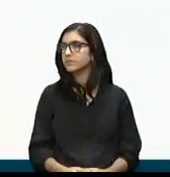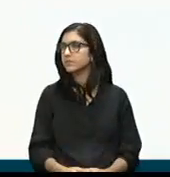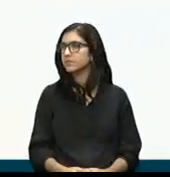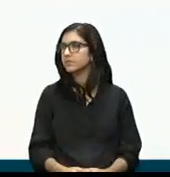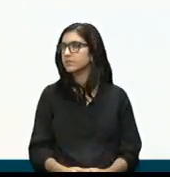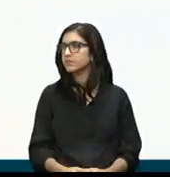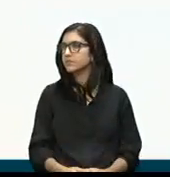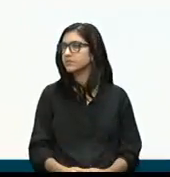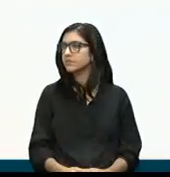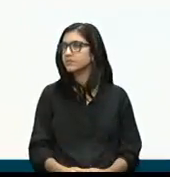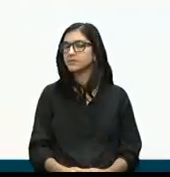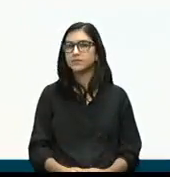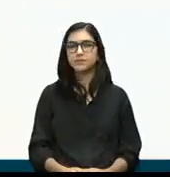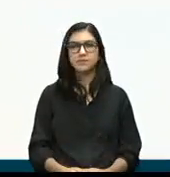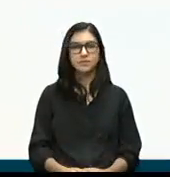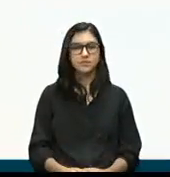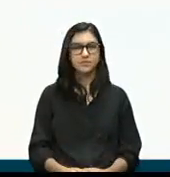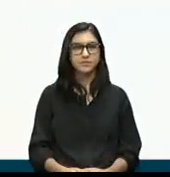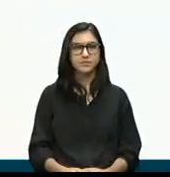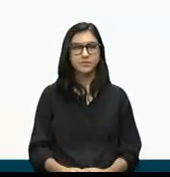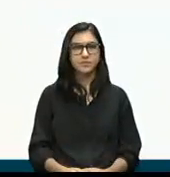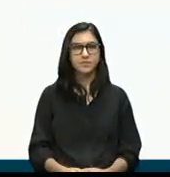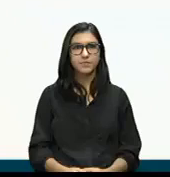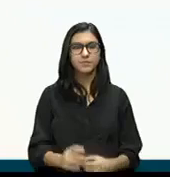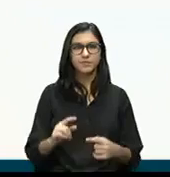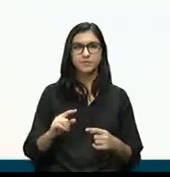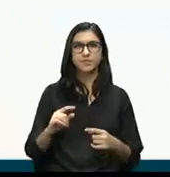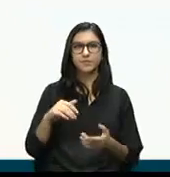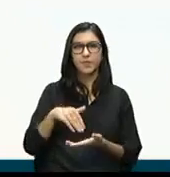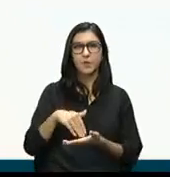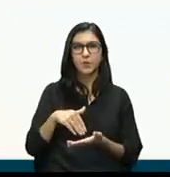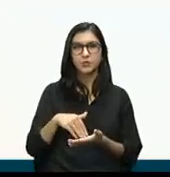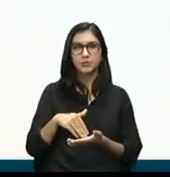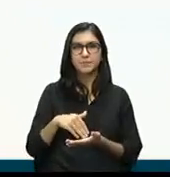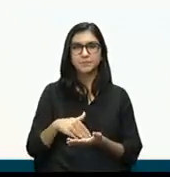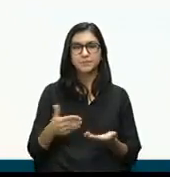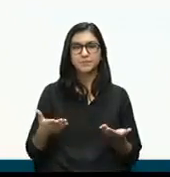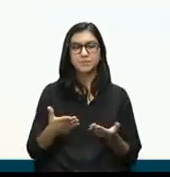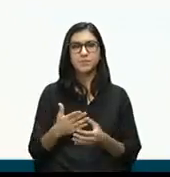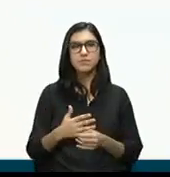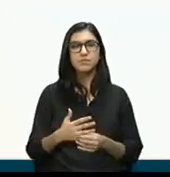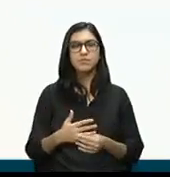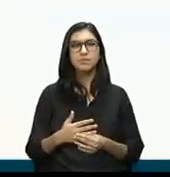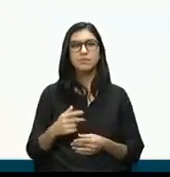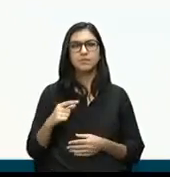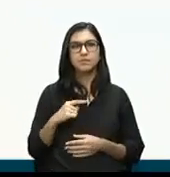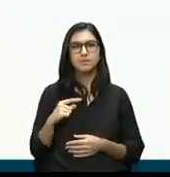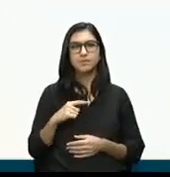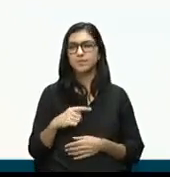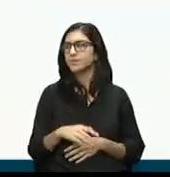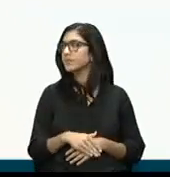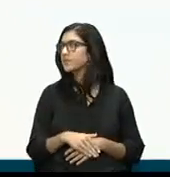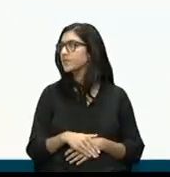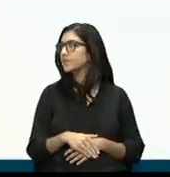29. E na última posição, eu vou ter aqui